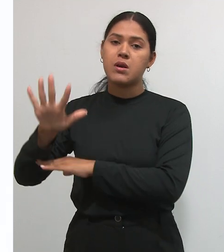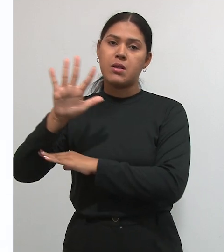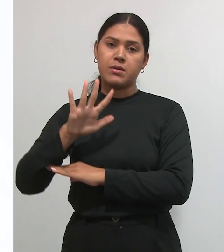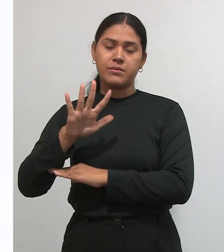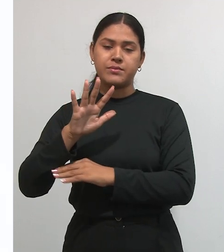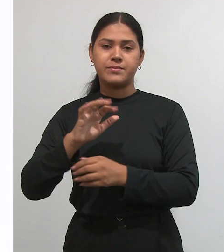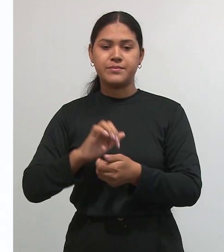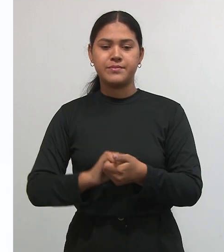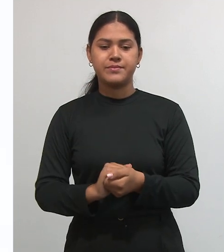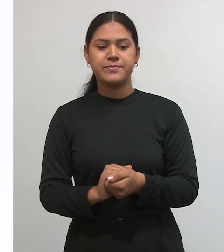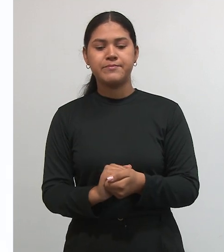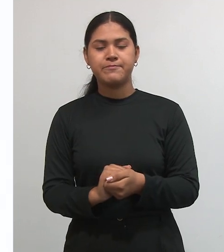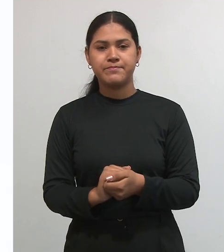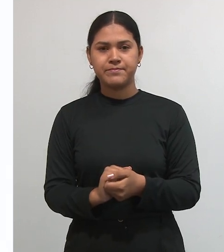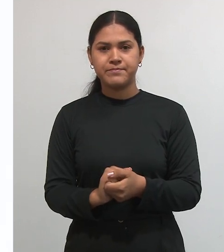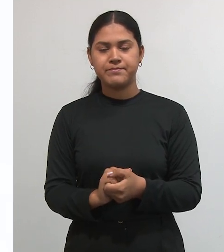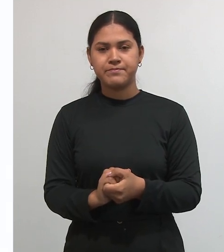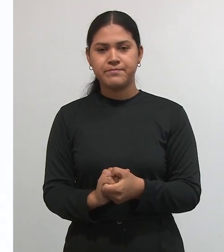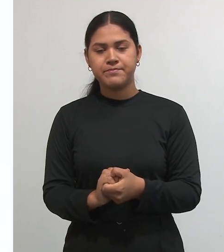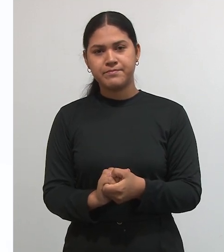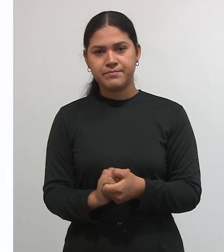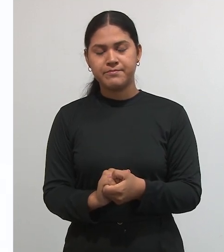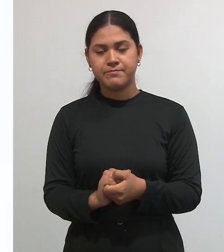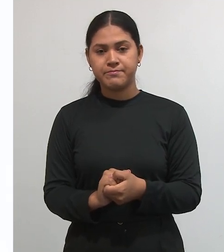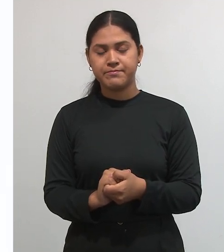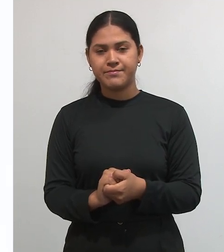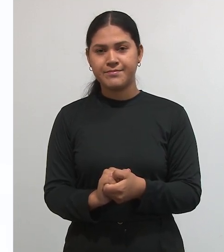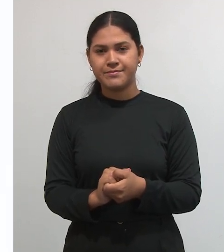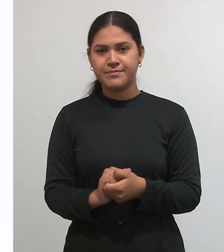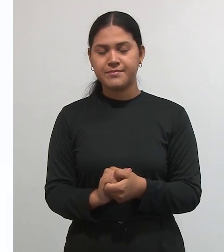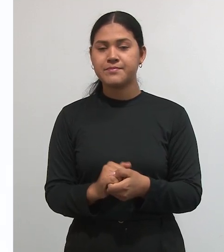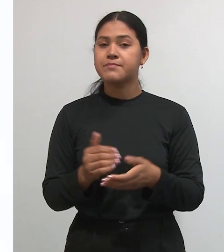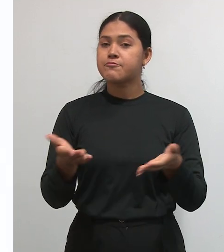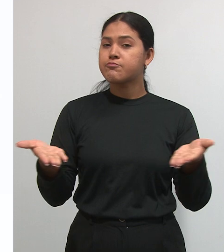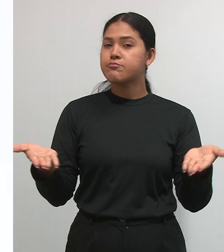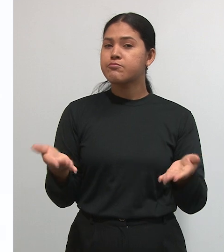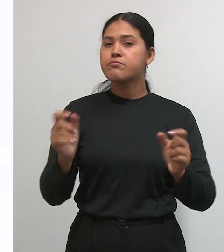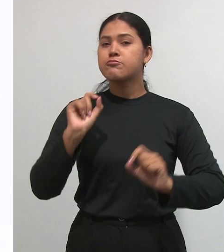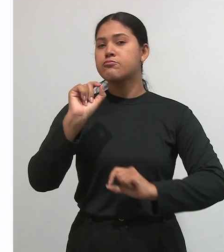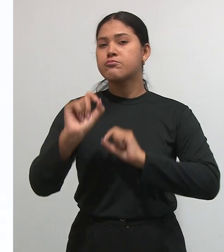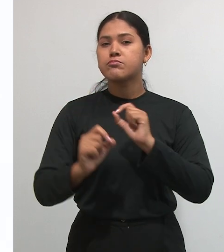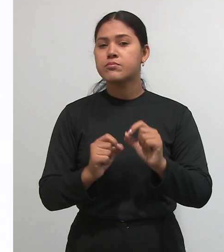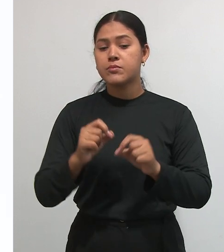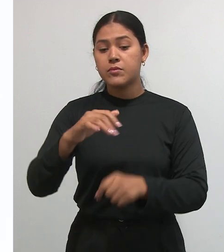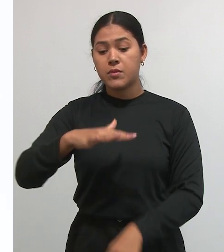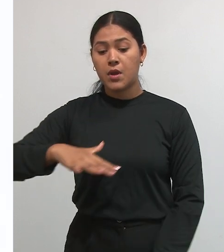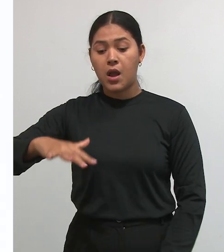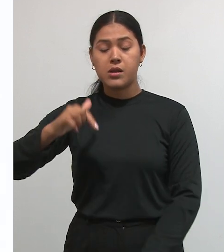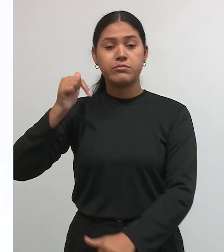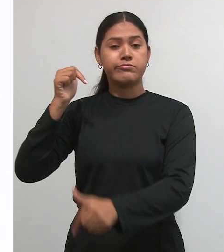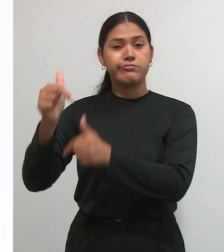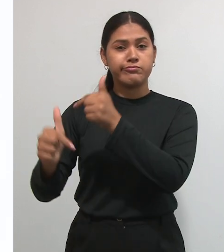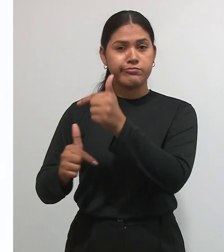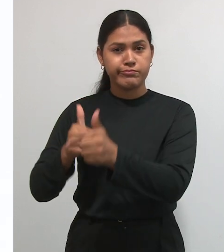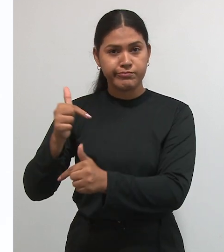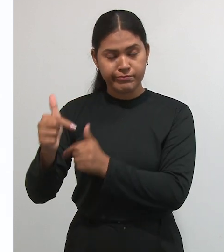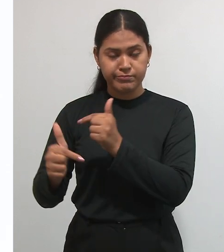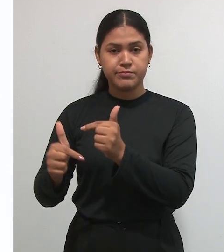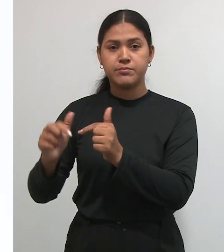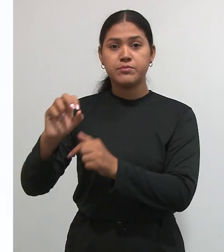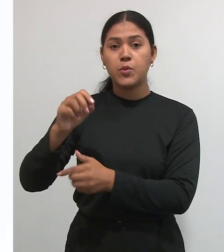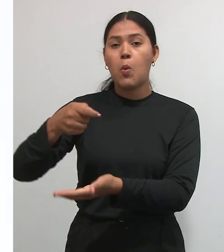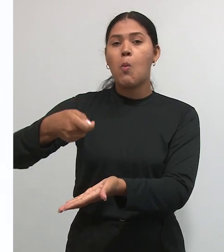gerais. Bom, então vamos estudar agora sobre o campo de aplicação,